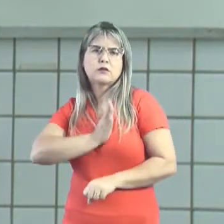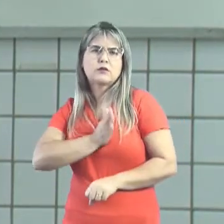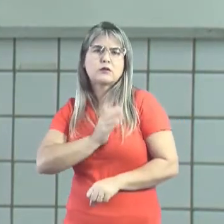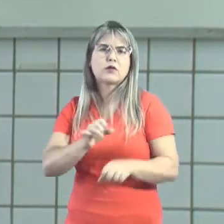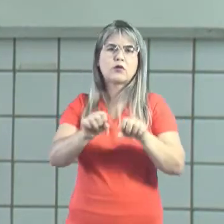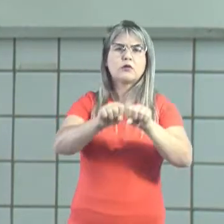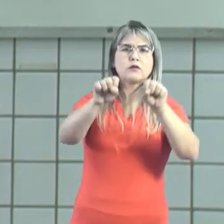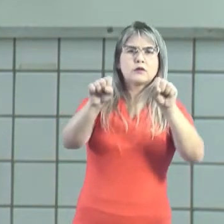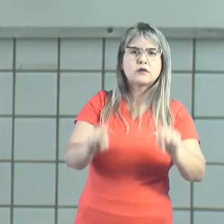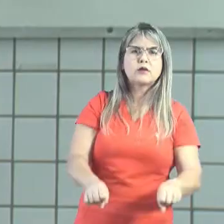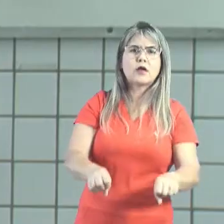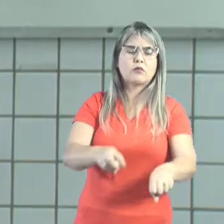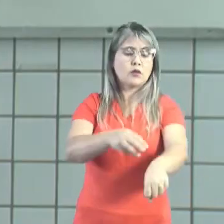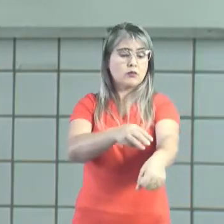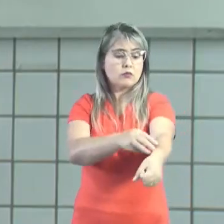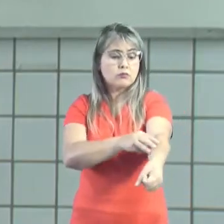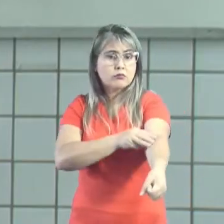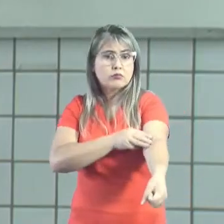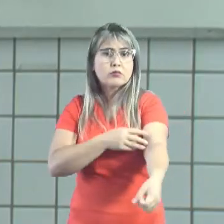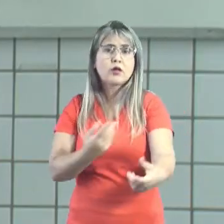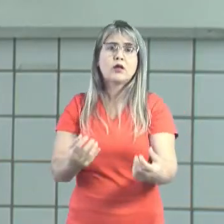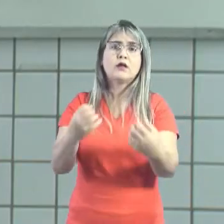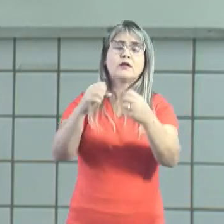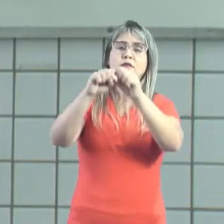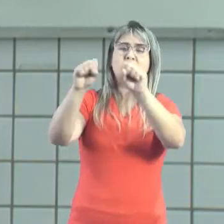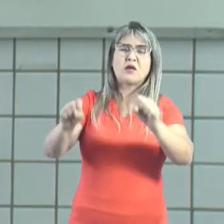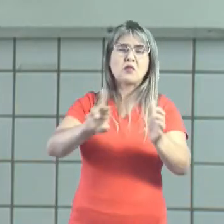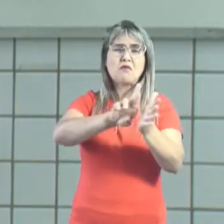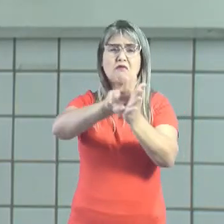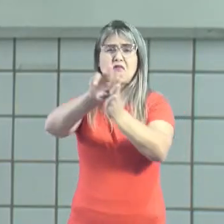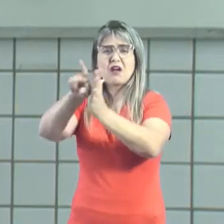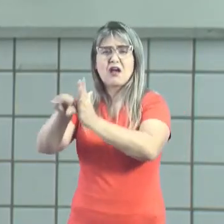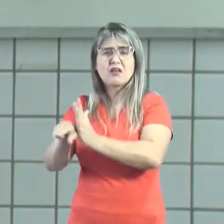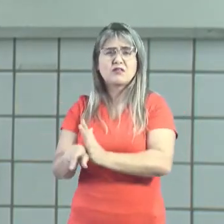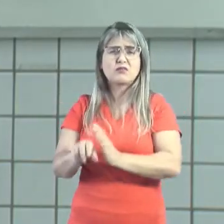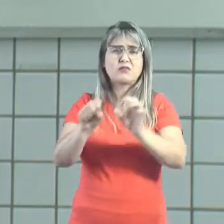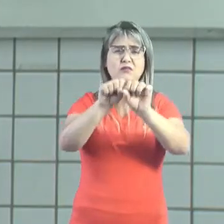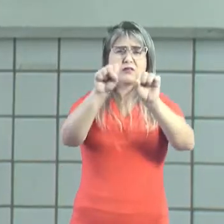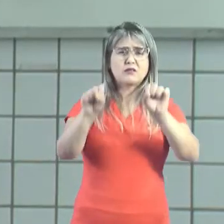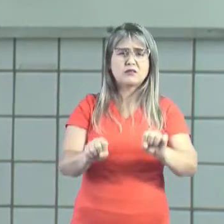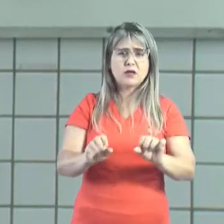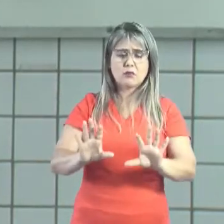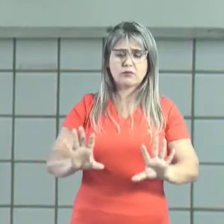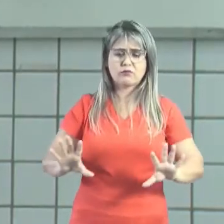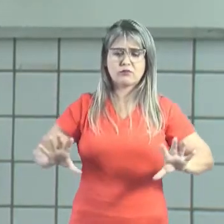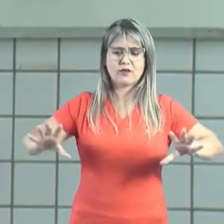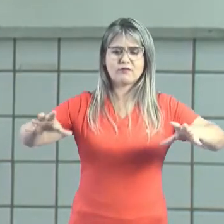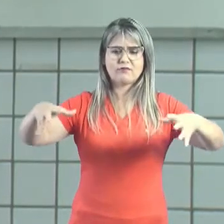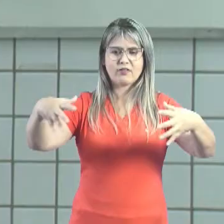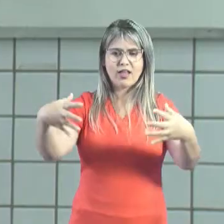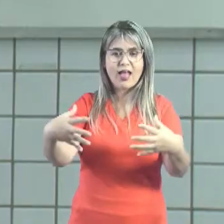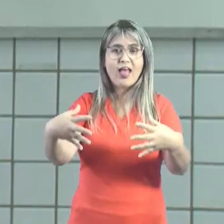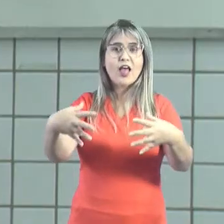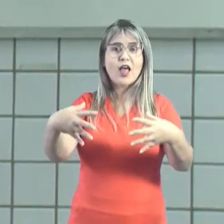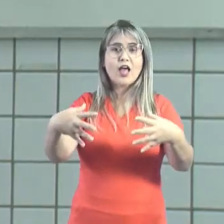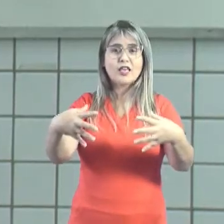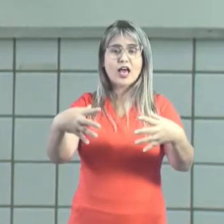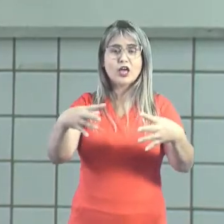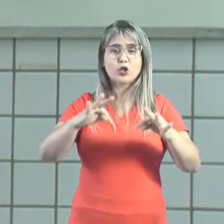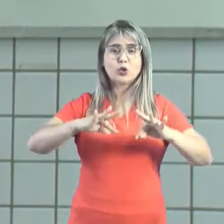um organismo. Cada um realizando a sua atividade vital em harmonia. E aí,